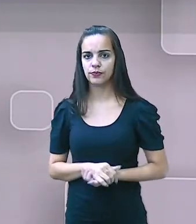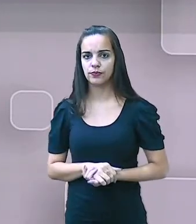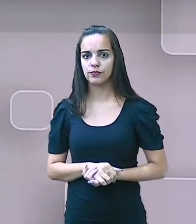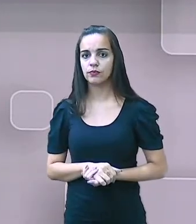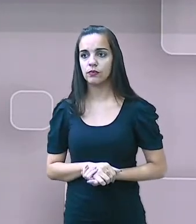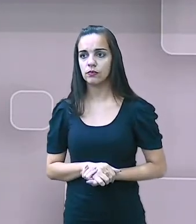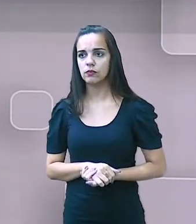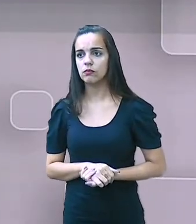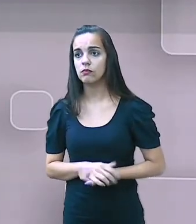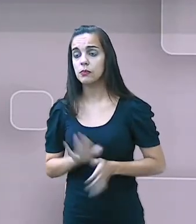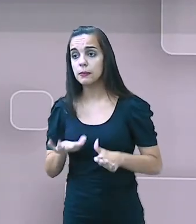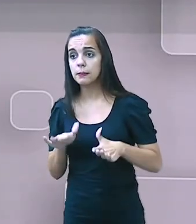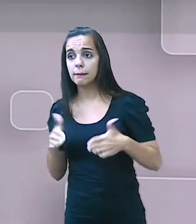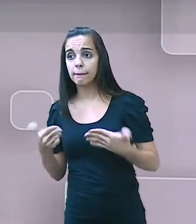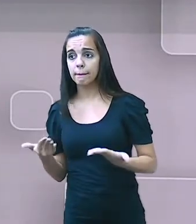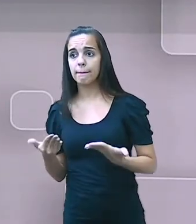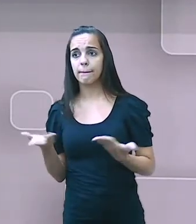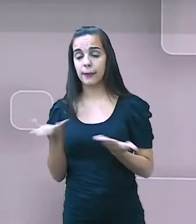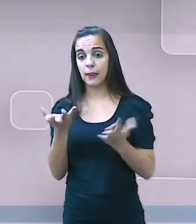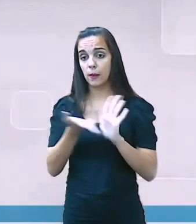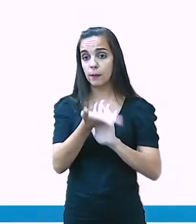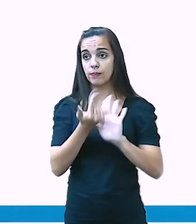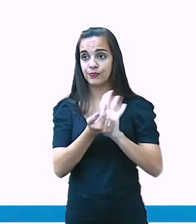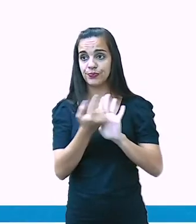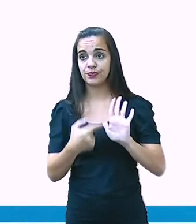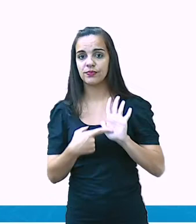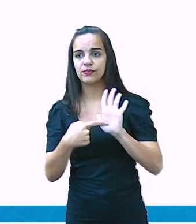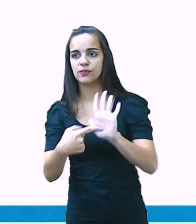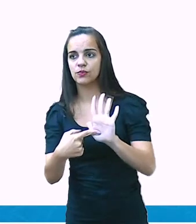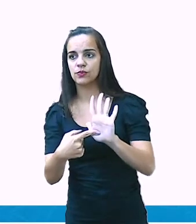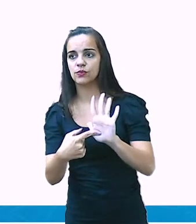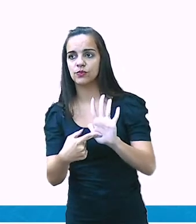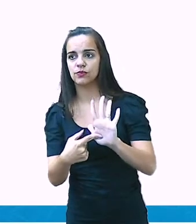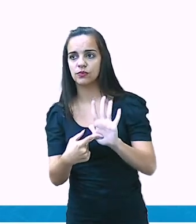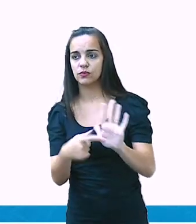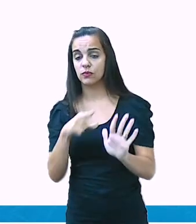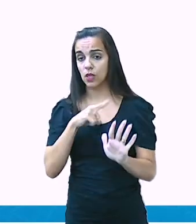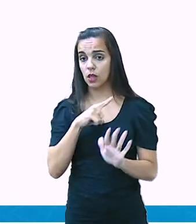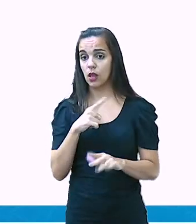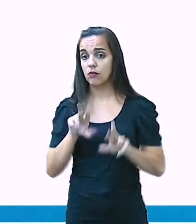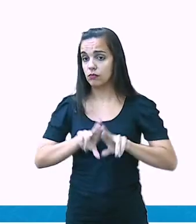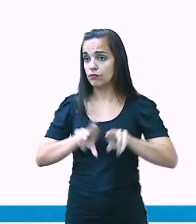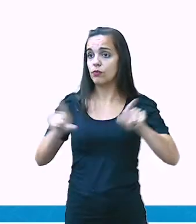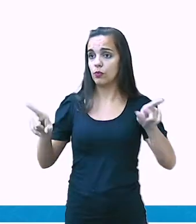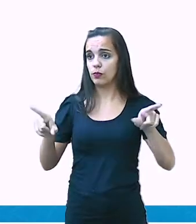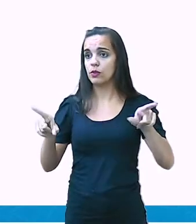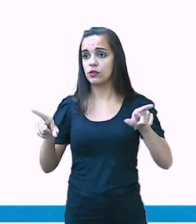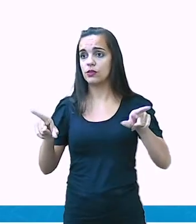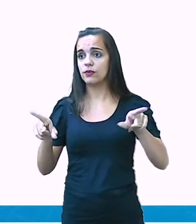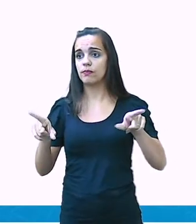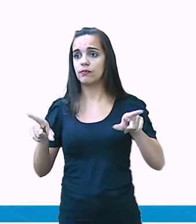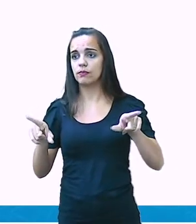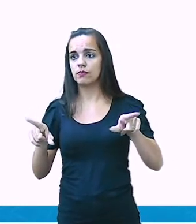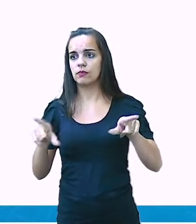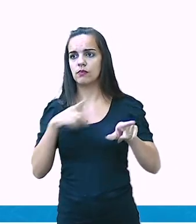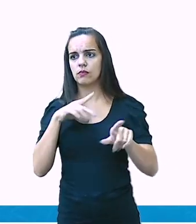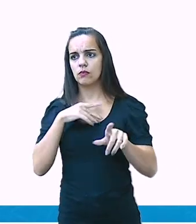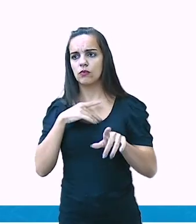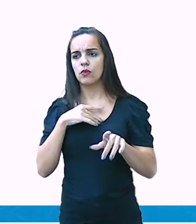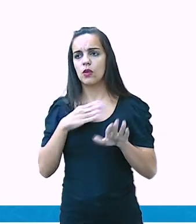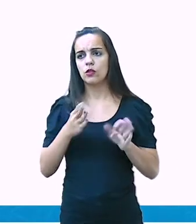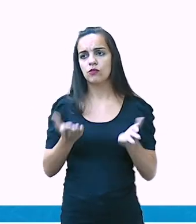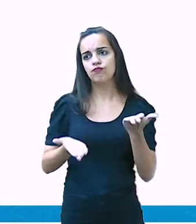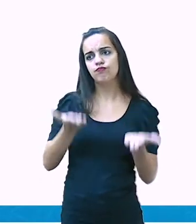certo? Então, neste modelo, a gente tem uma diferença de